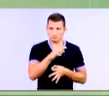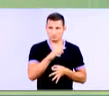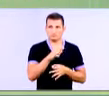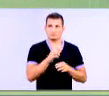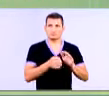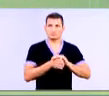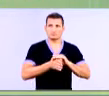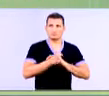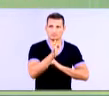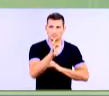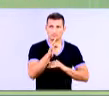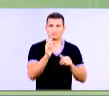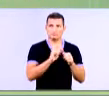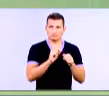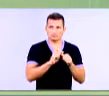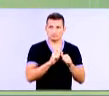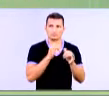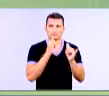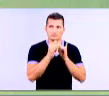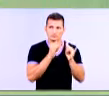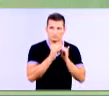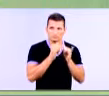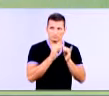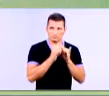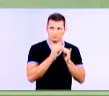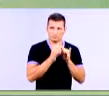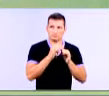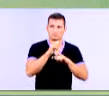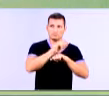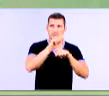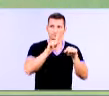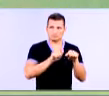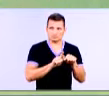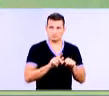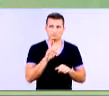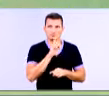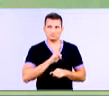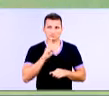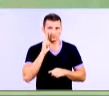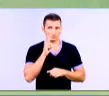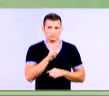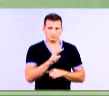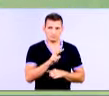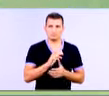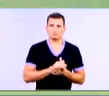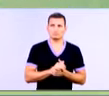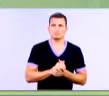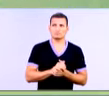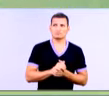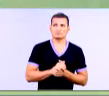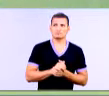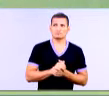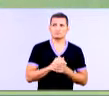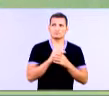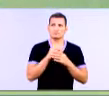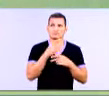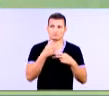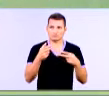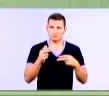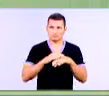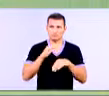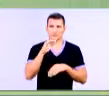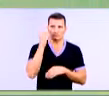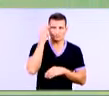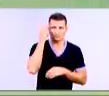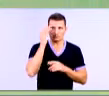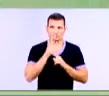fazem. Enviam informações processadas do algoritmo para o usuário. O dispositivo mais comum para se mostrar o resultado